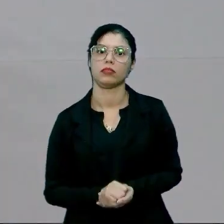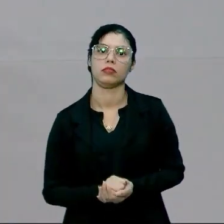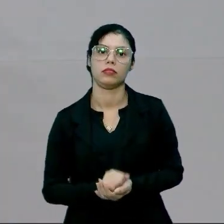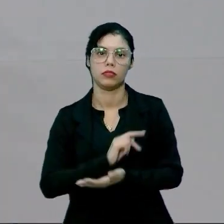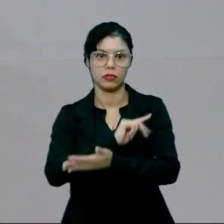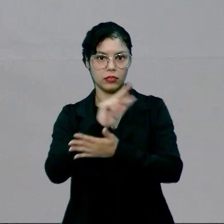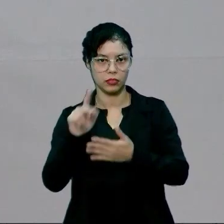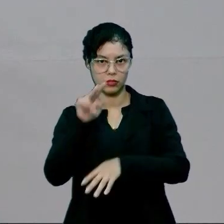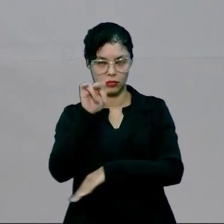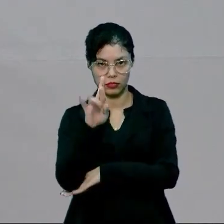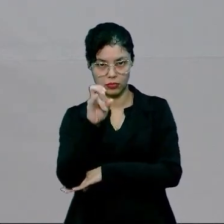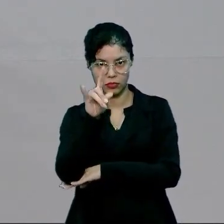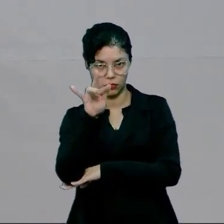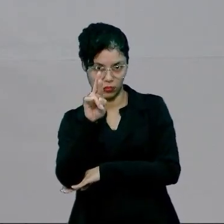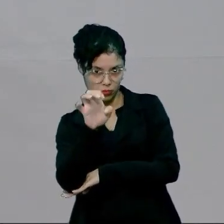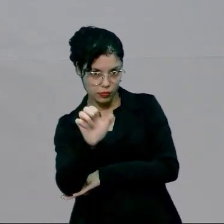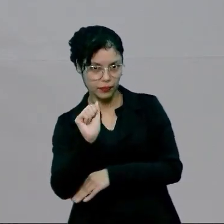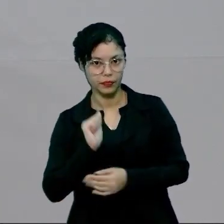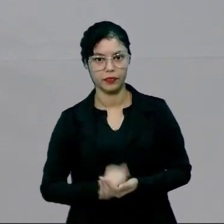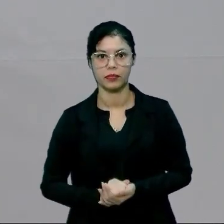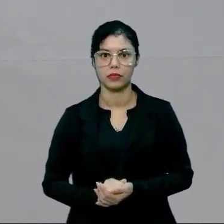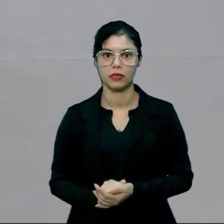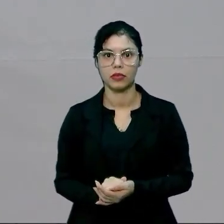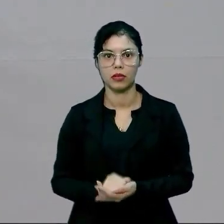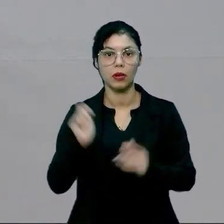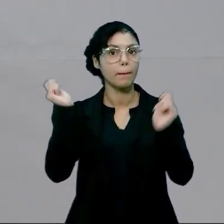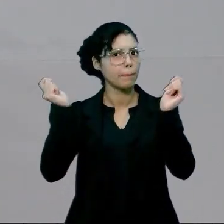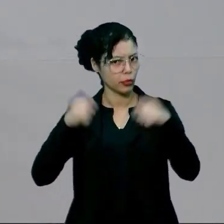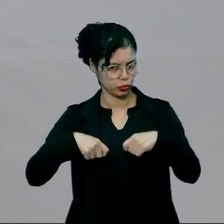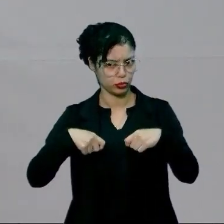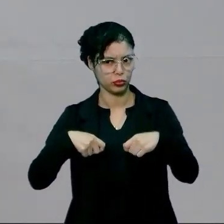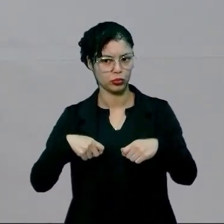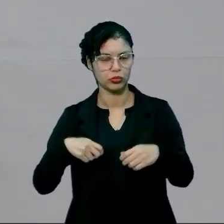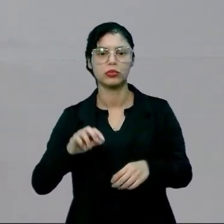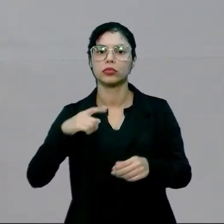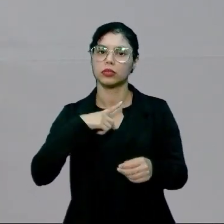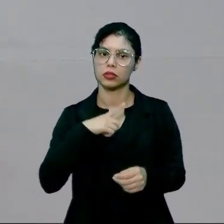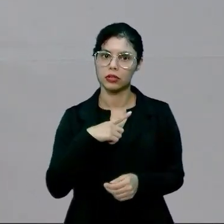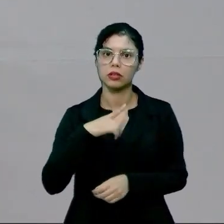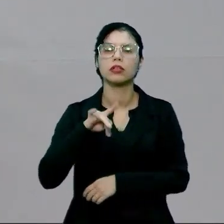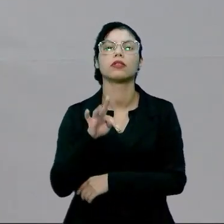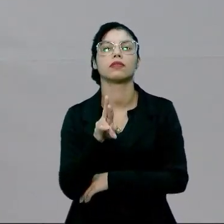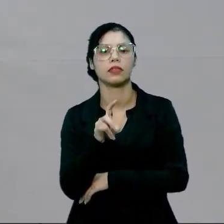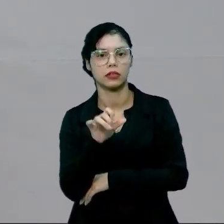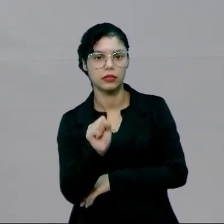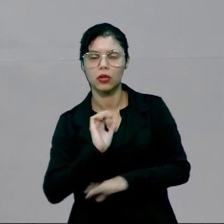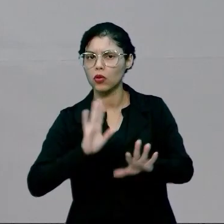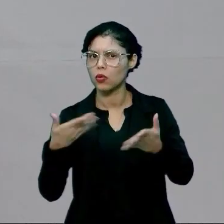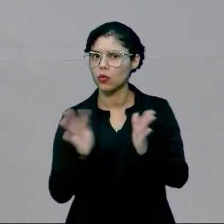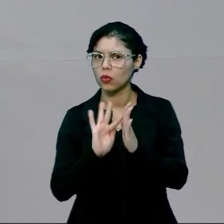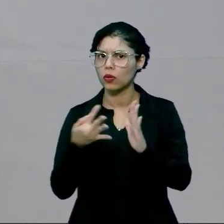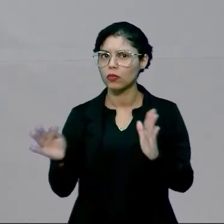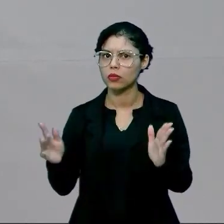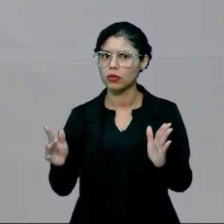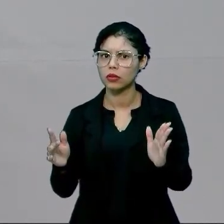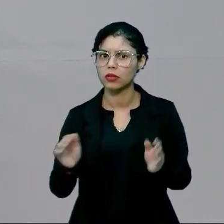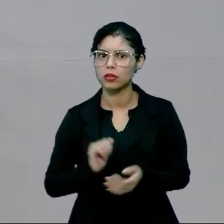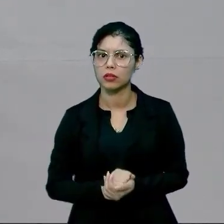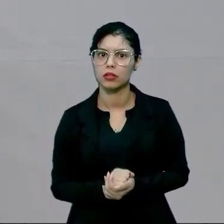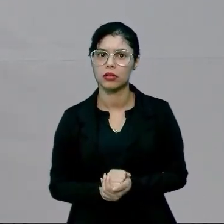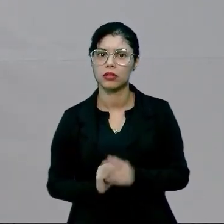são vasculares. Vasculares possuem vasos condutores. Qual é a função desses vasos